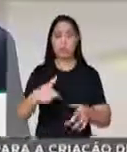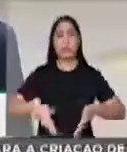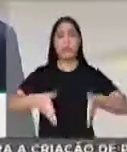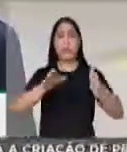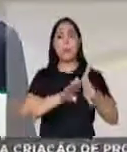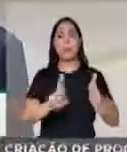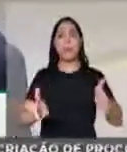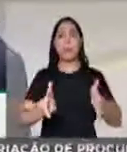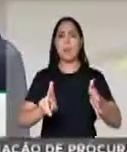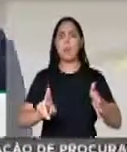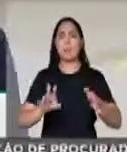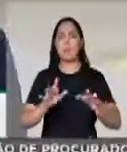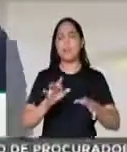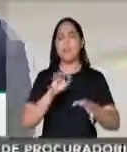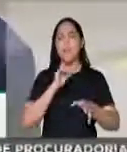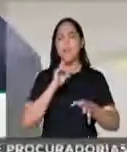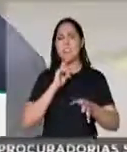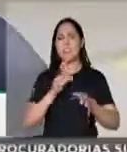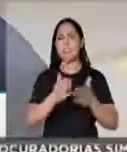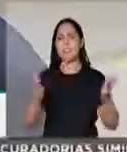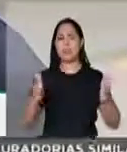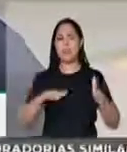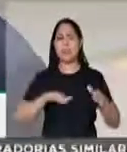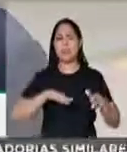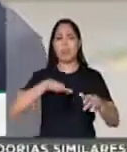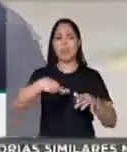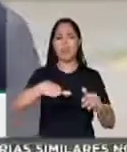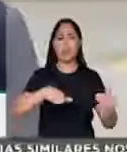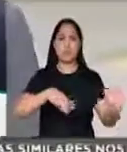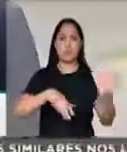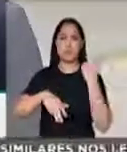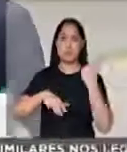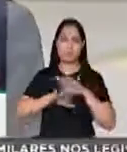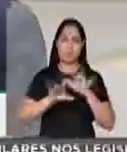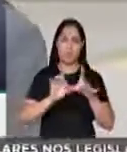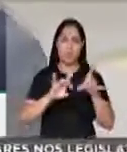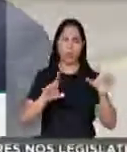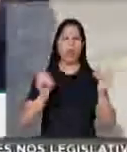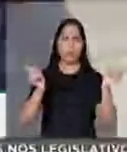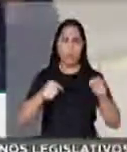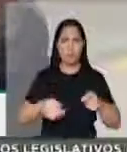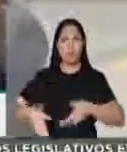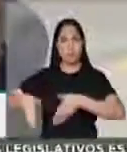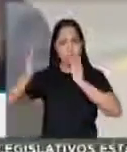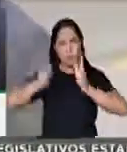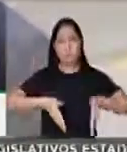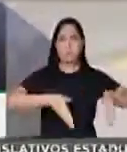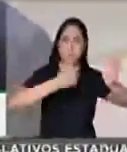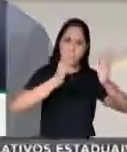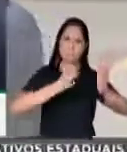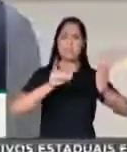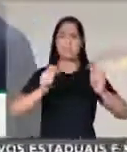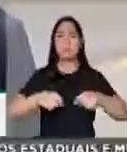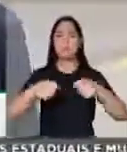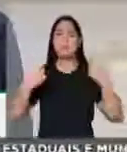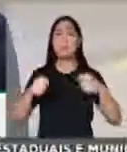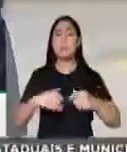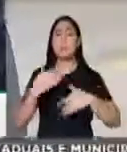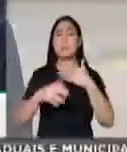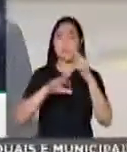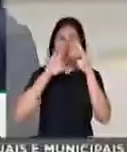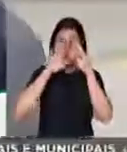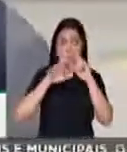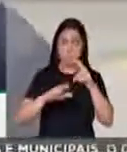contra duplicação de rodovia. O que, no entanto, nós precisamos compreender e saber e entender e respeitar é de que ao longo